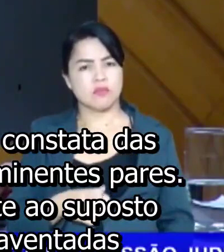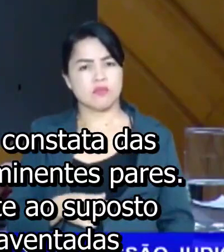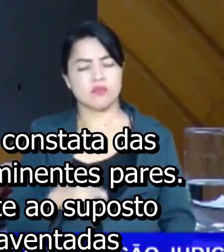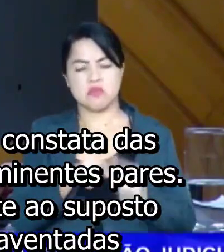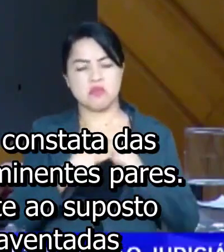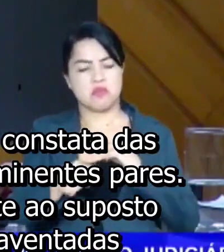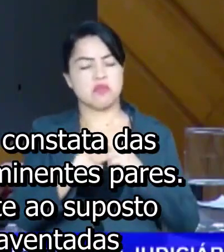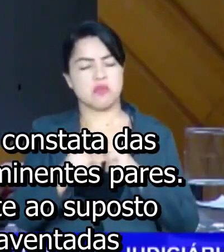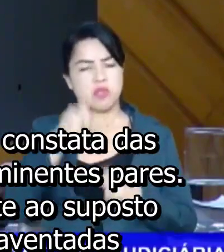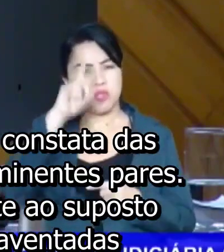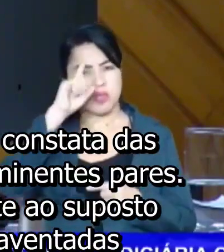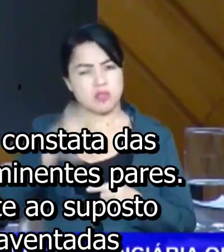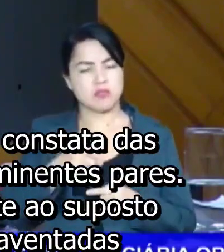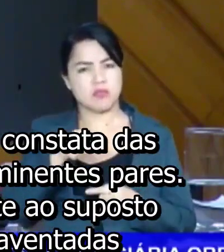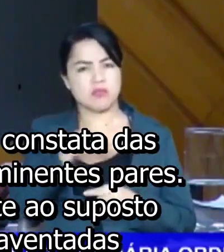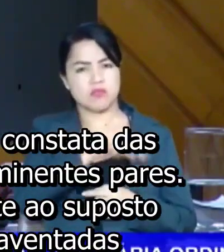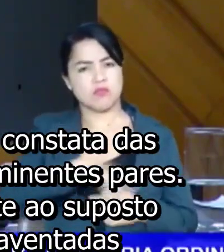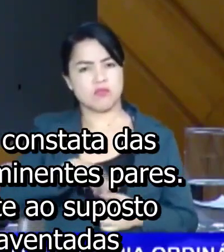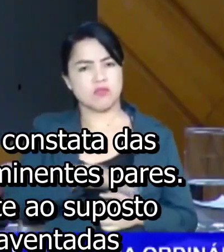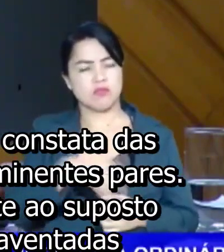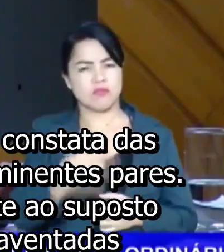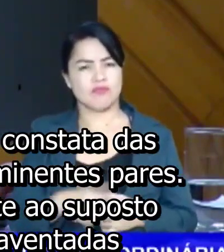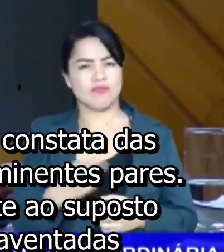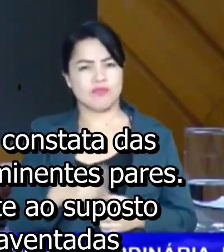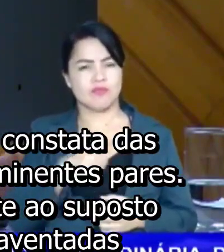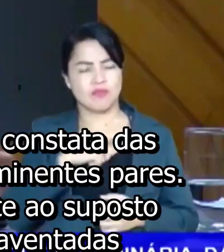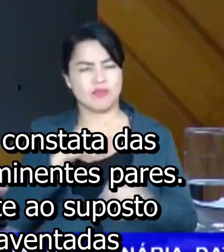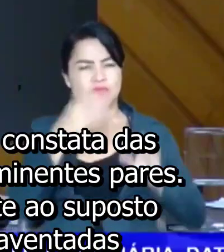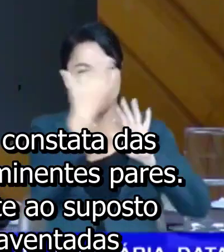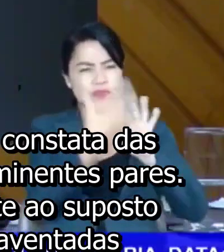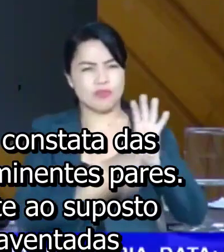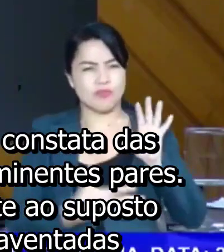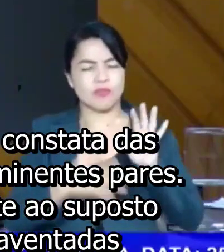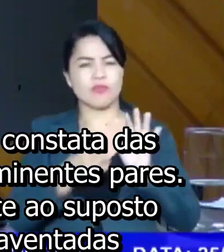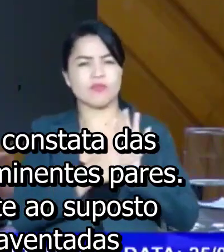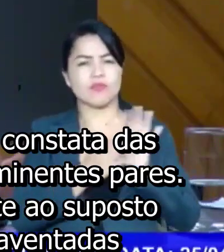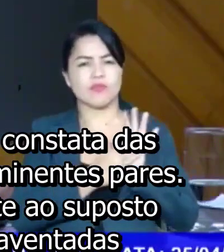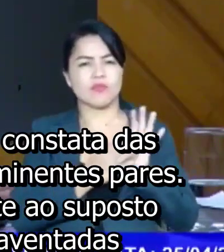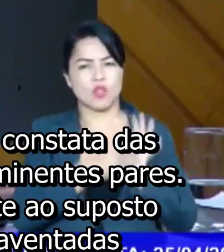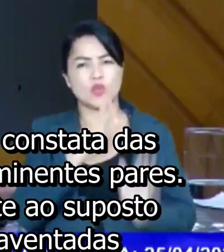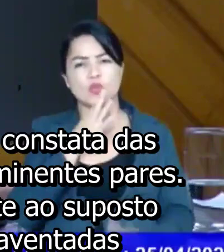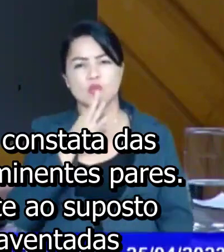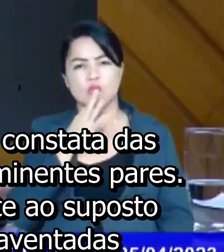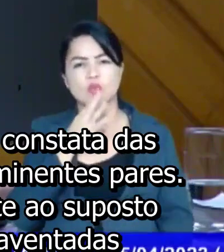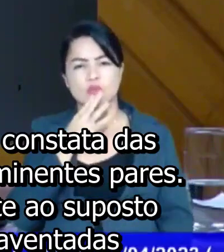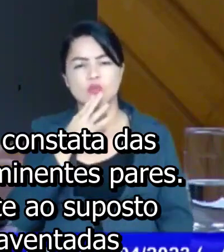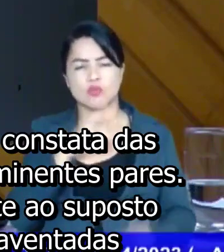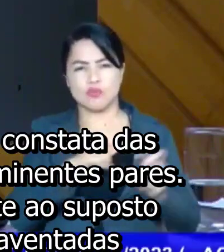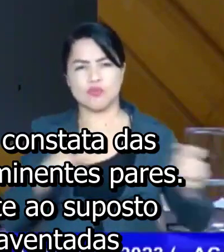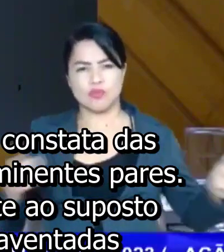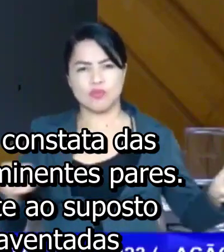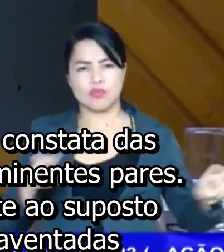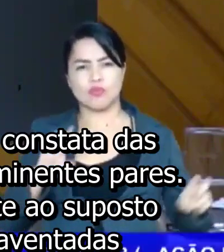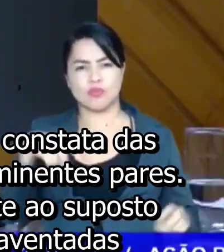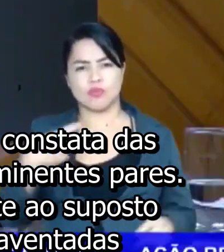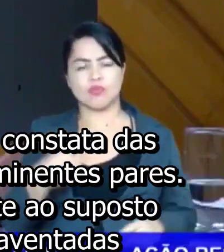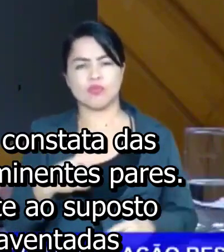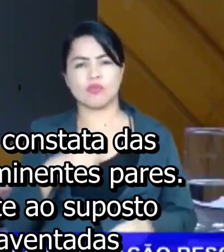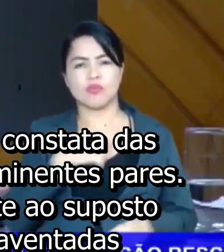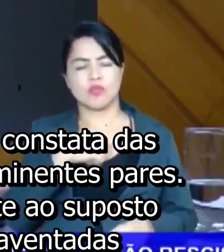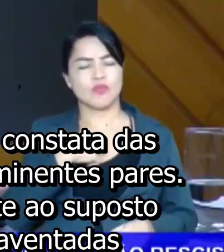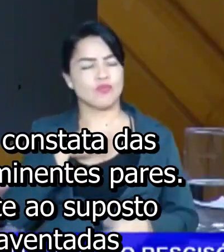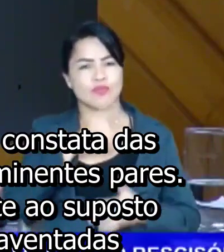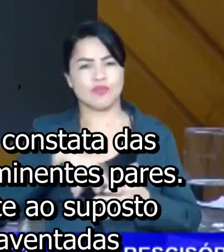decisões regionais, conforme se constata das emendas que eu trago à colação e a conhecimento dos eminentes pares, e que eu vou fazer a dispensa da